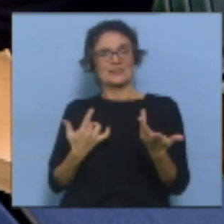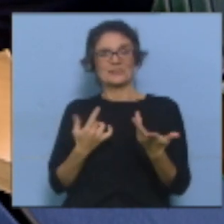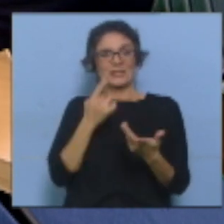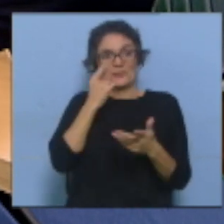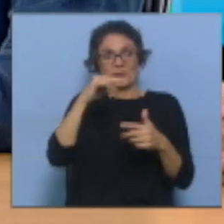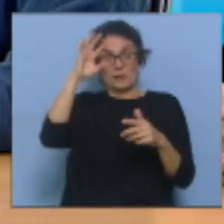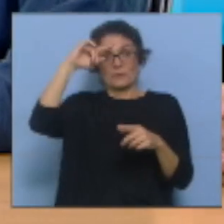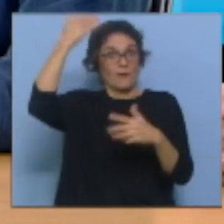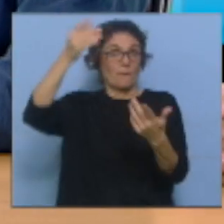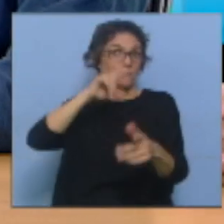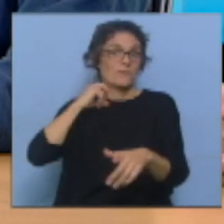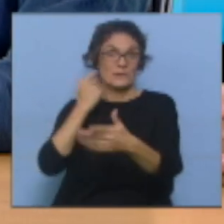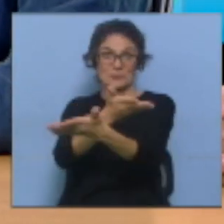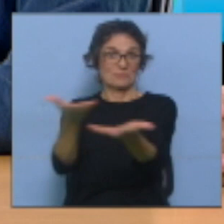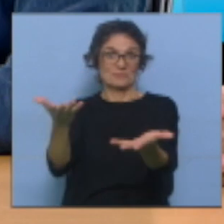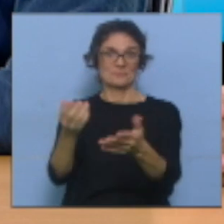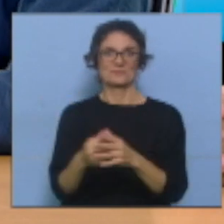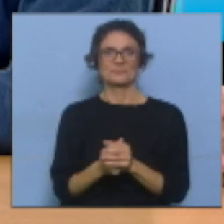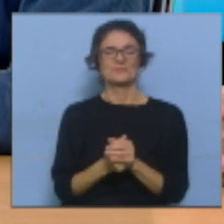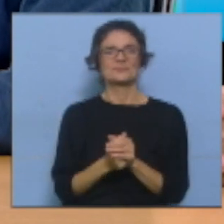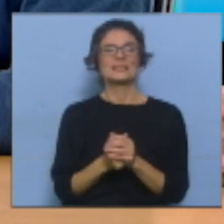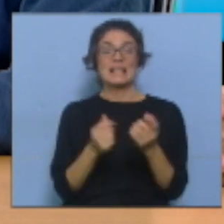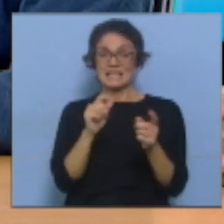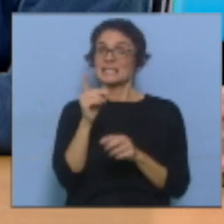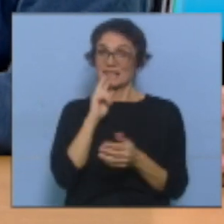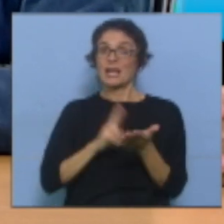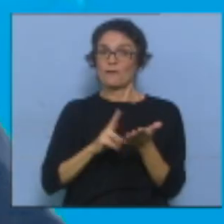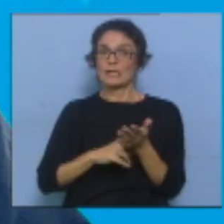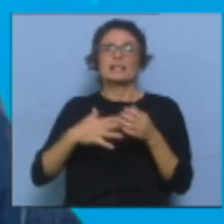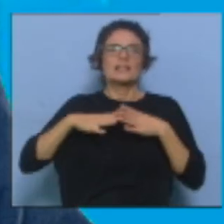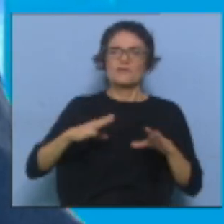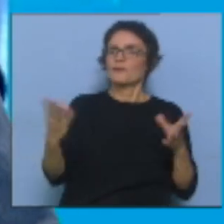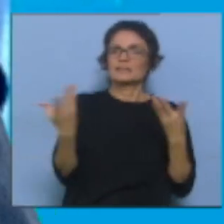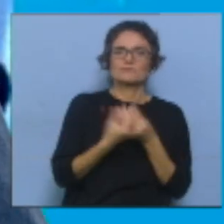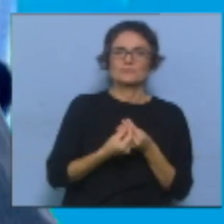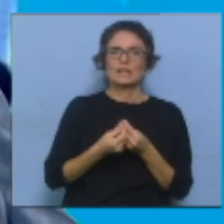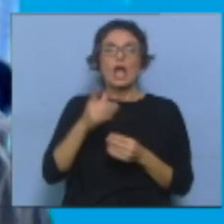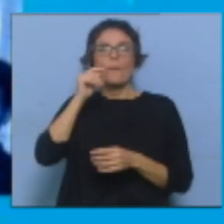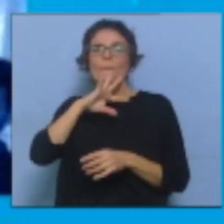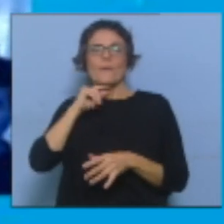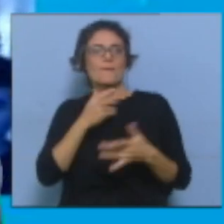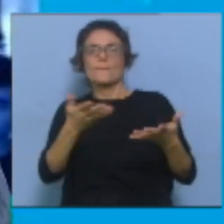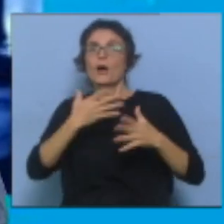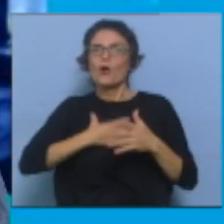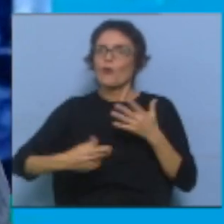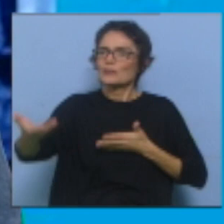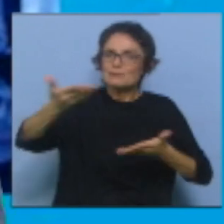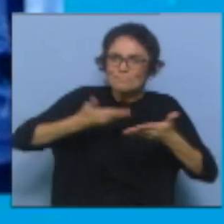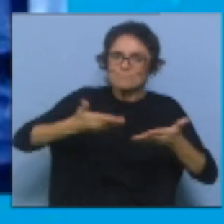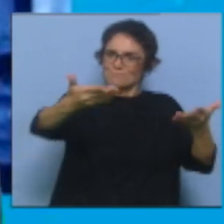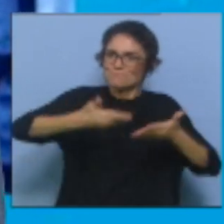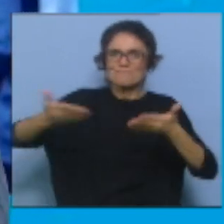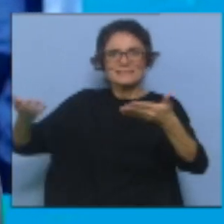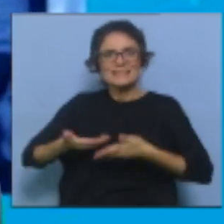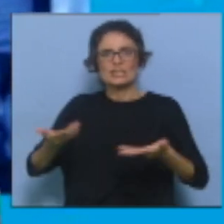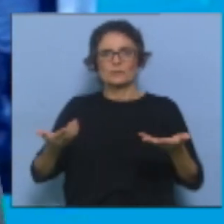porque temos o dia a dia com eles. E por isso eles acabam por ir muitas vezes à nossa casa, nas férias, e depois os nossos pais gostam muito de receber. E é um jantar para aqueles amigos, mas são os